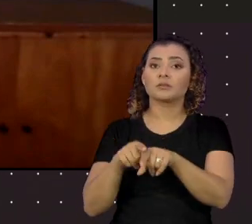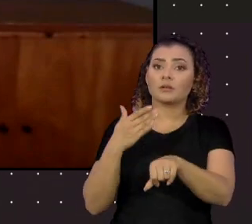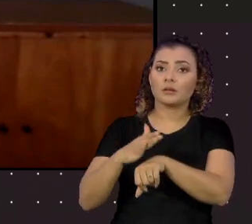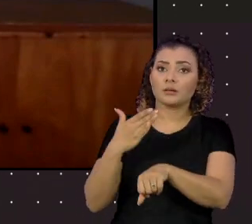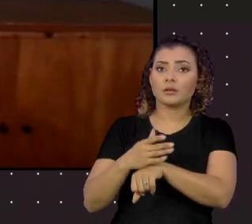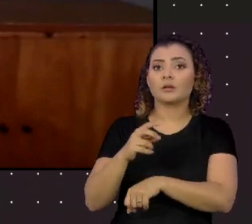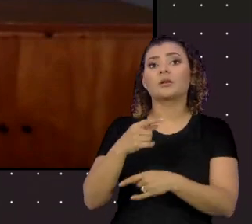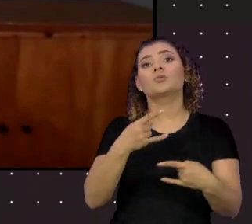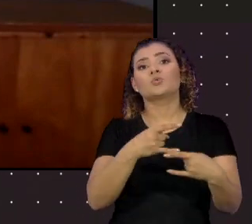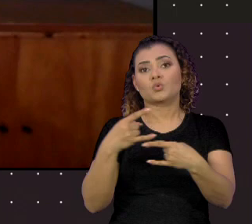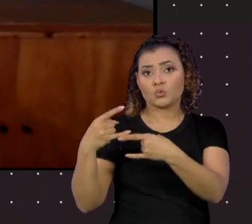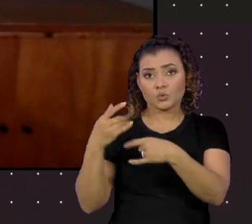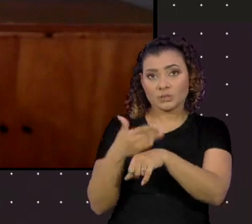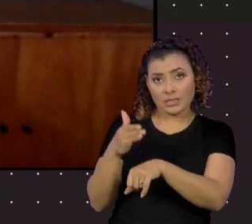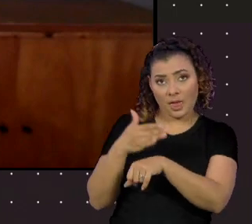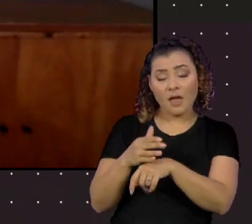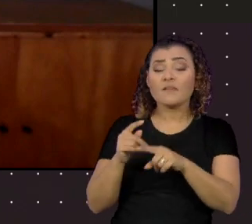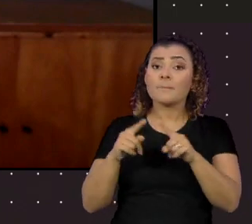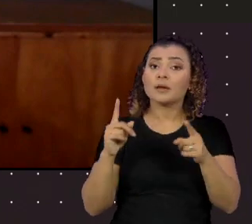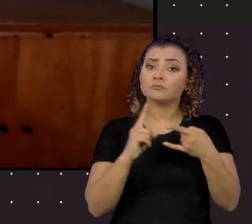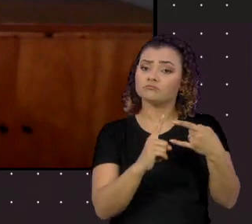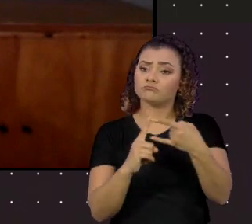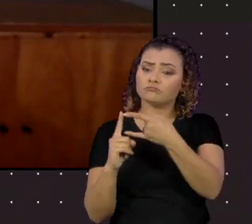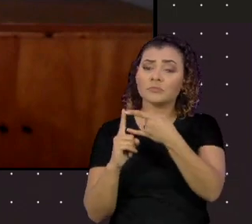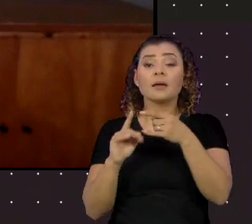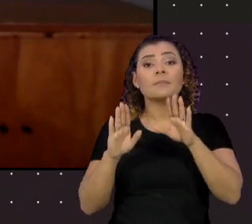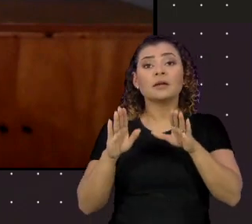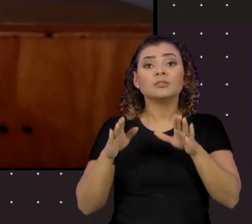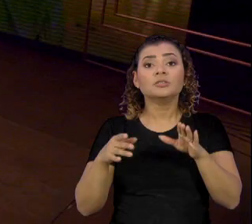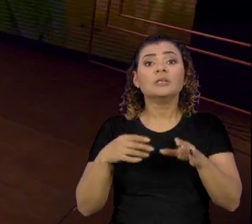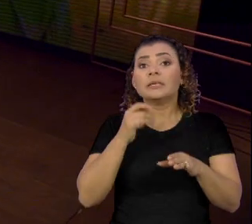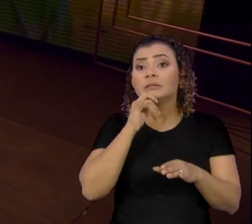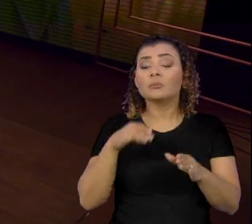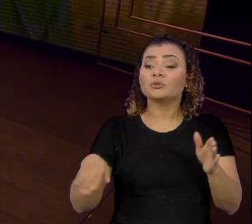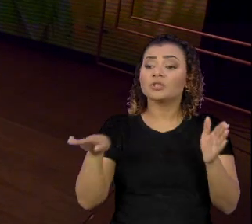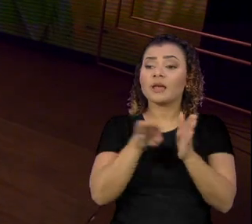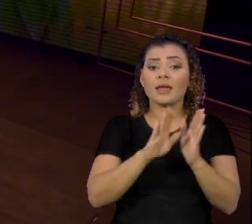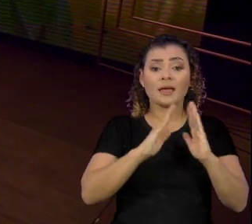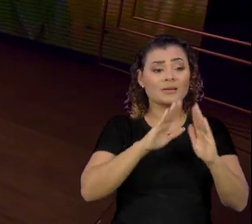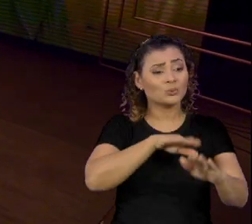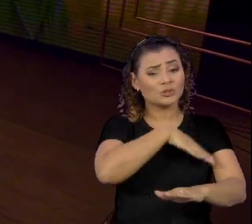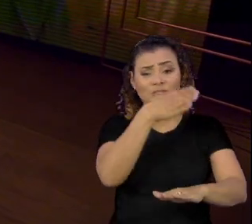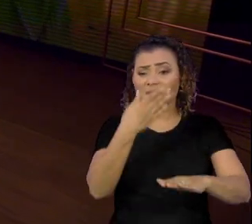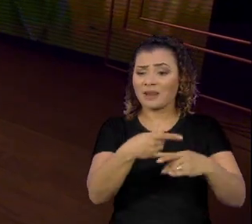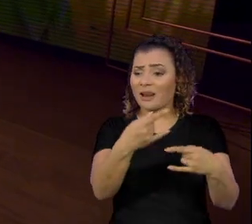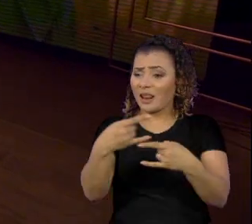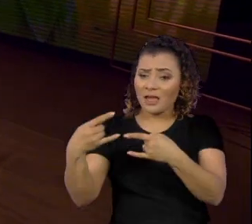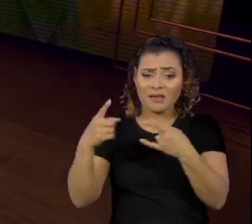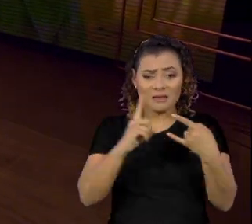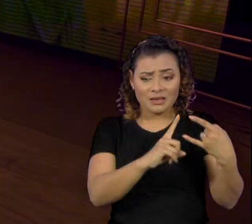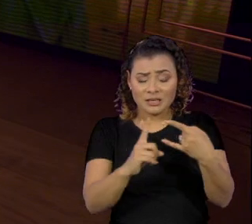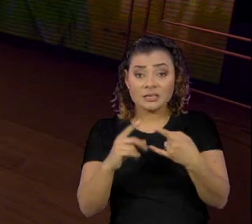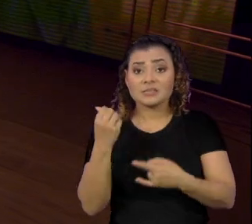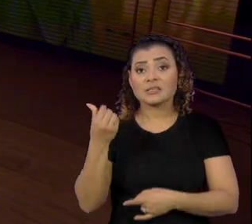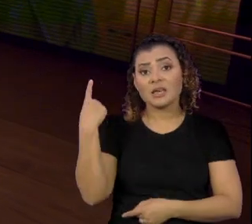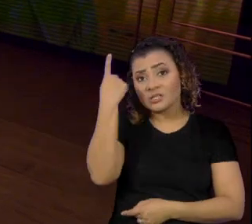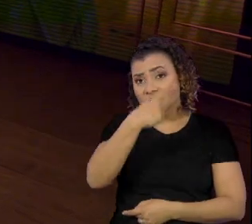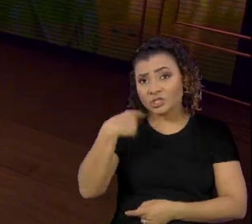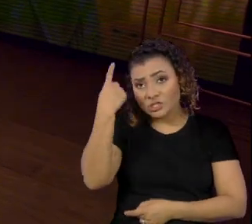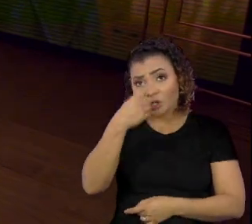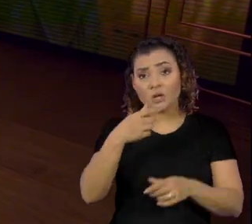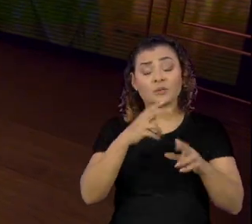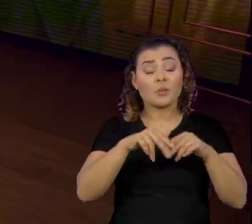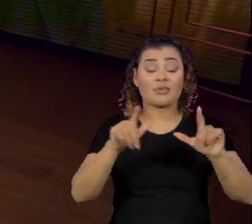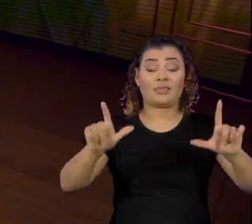Zoom. E era muito diferente, assim, você chegar em casa depois de um dia de ensaio e você passar 6 horas ensaiando através